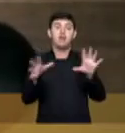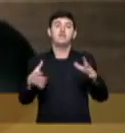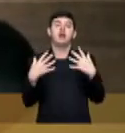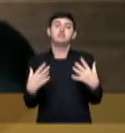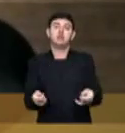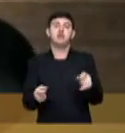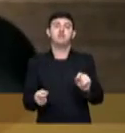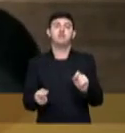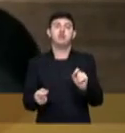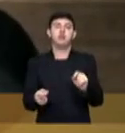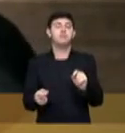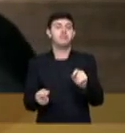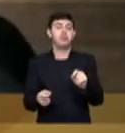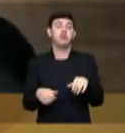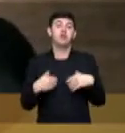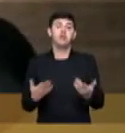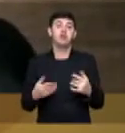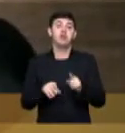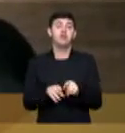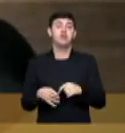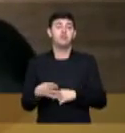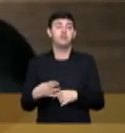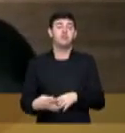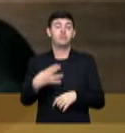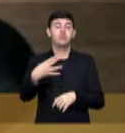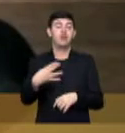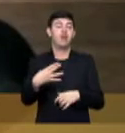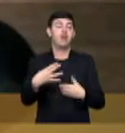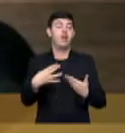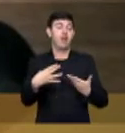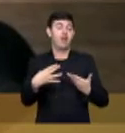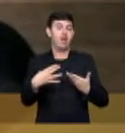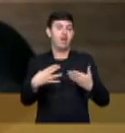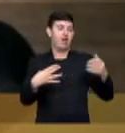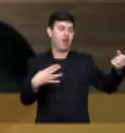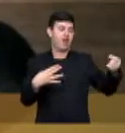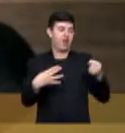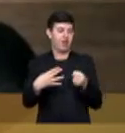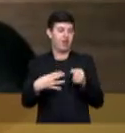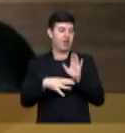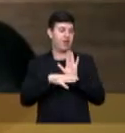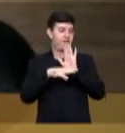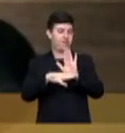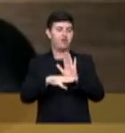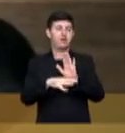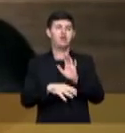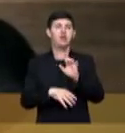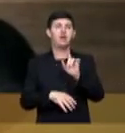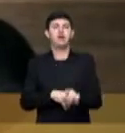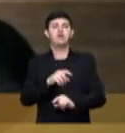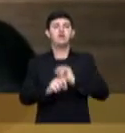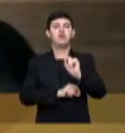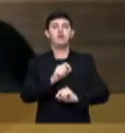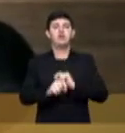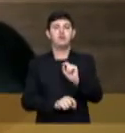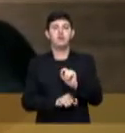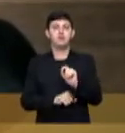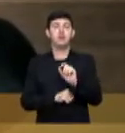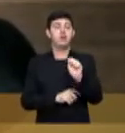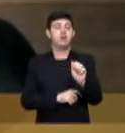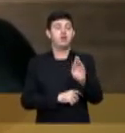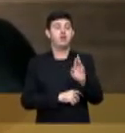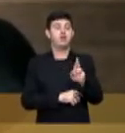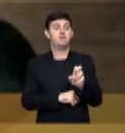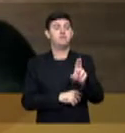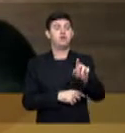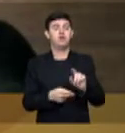admitidos como amici curiae a Associação Brasileira de Licenciamento, ABRAL, o Instituto Alana,